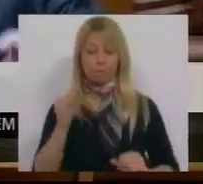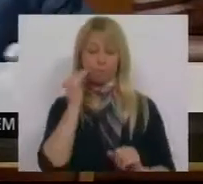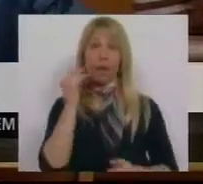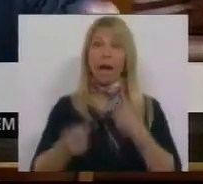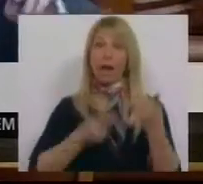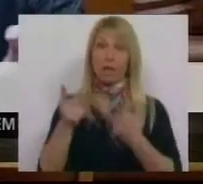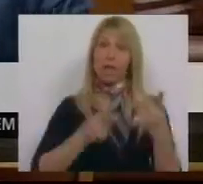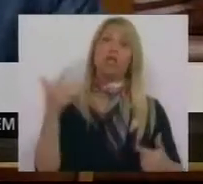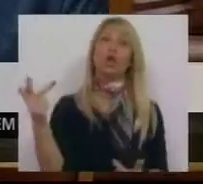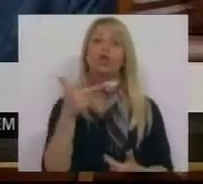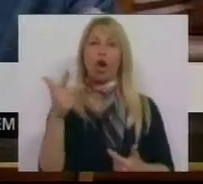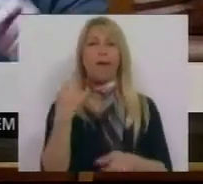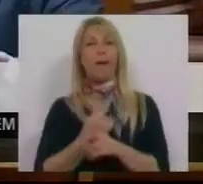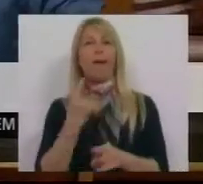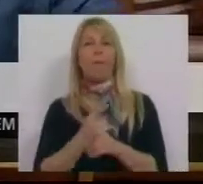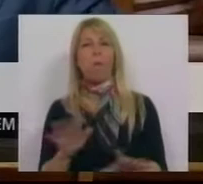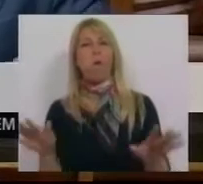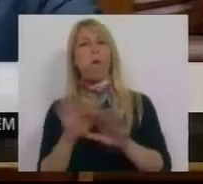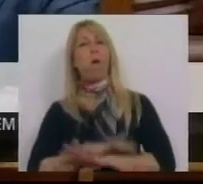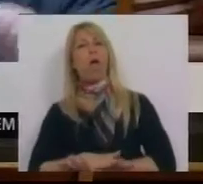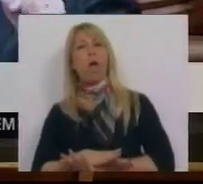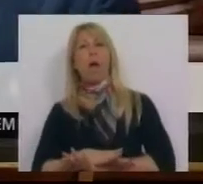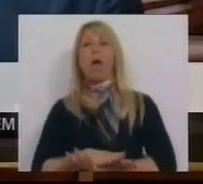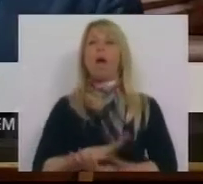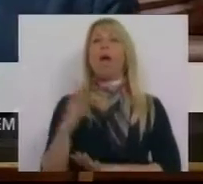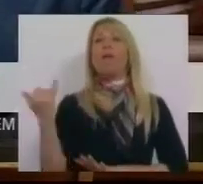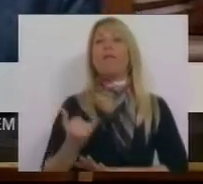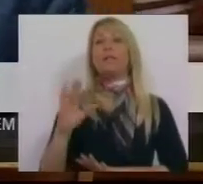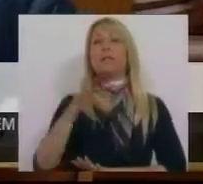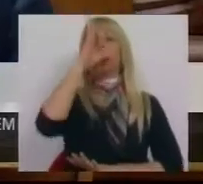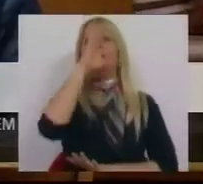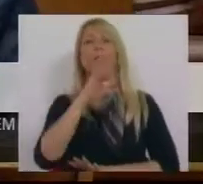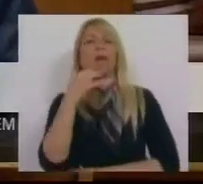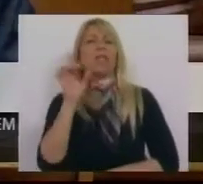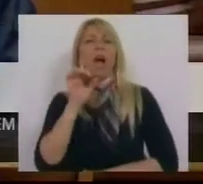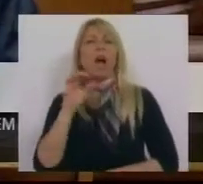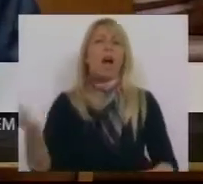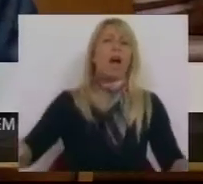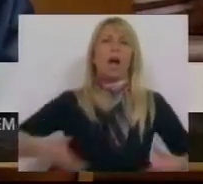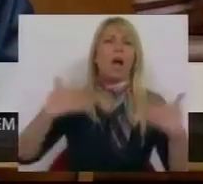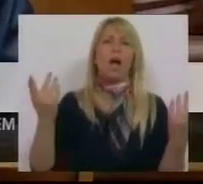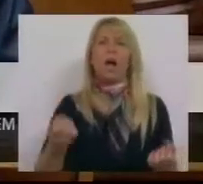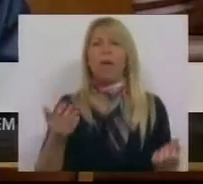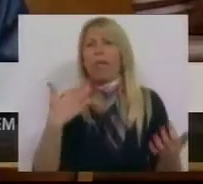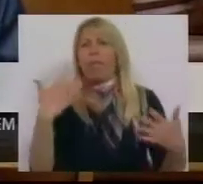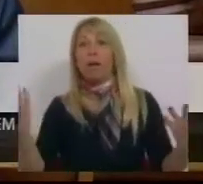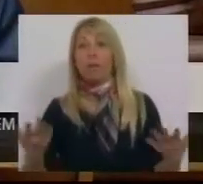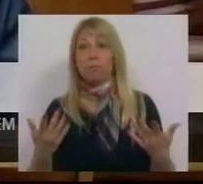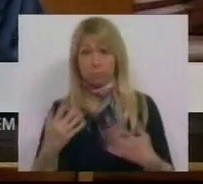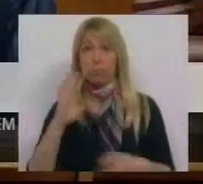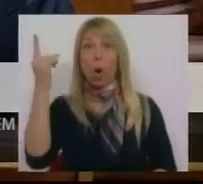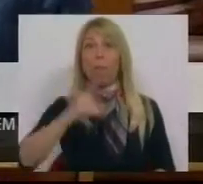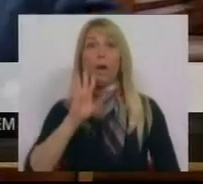Troika, embora disfarçadamente desconsiderada pelo Vice-Primeiro-Ministro, vai obrigar na sua última